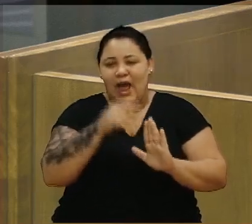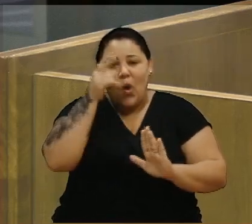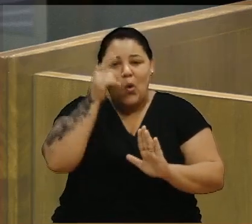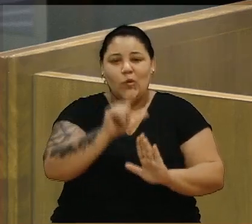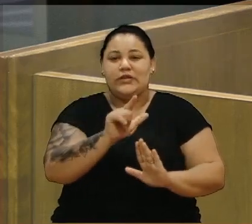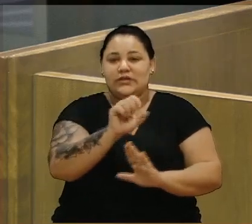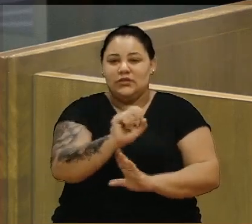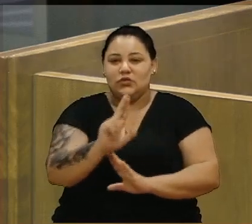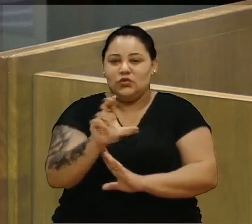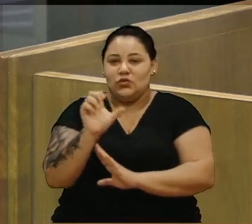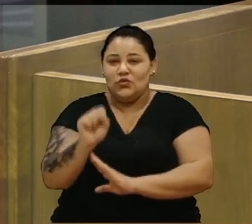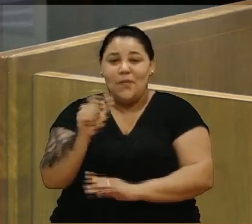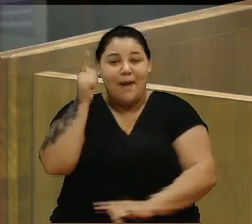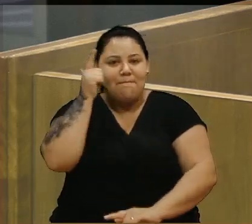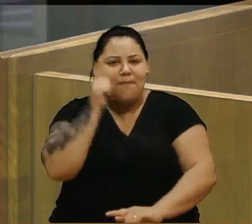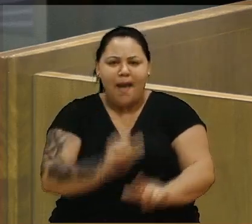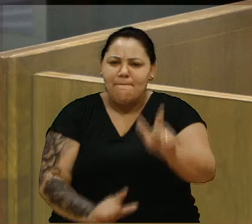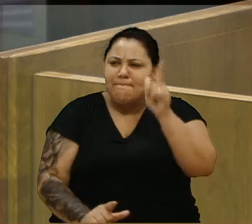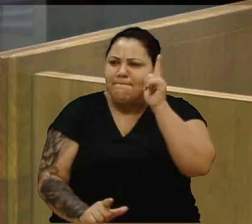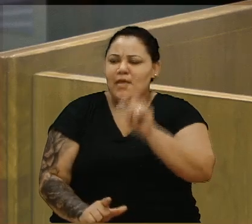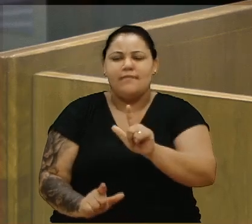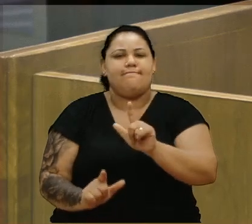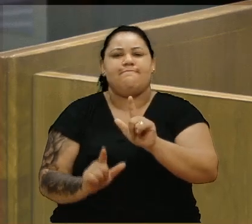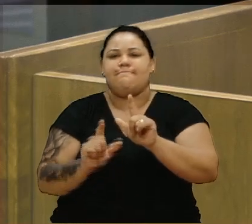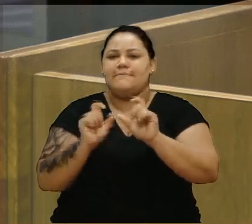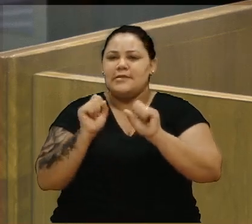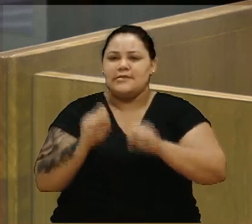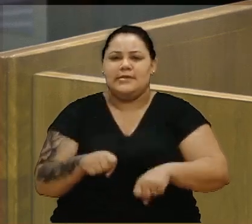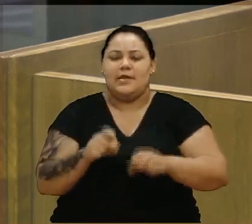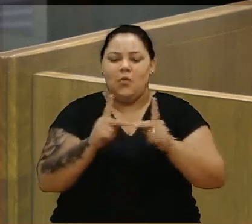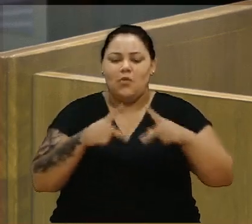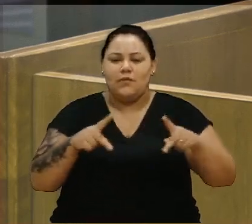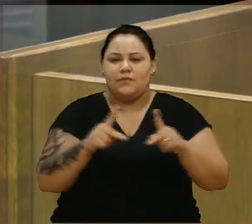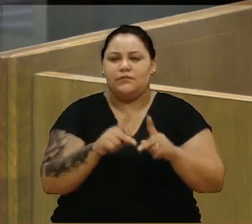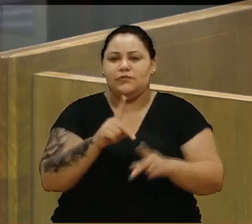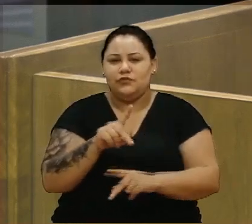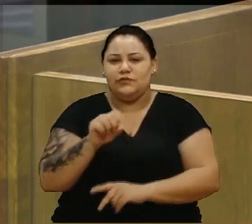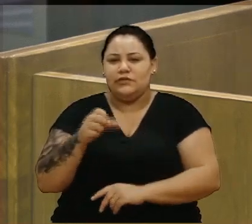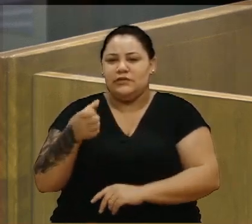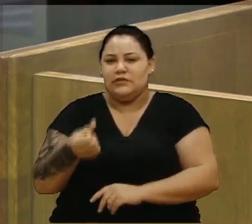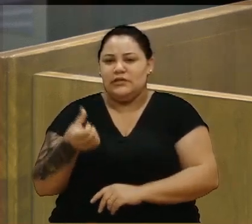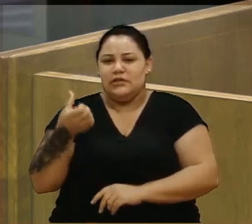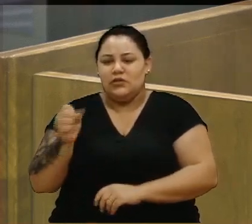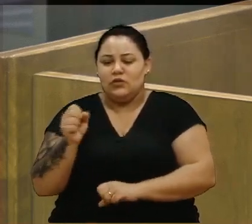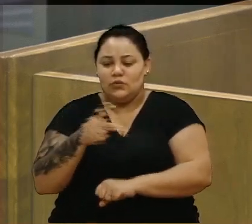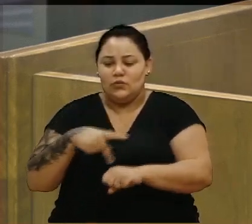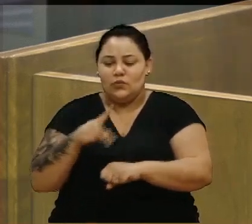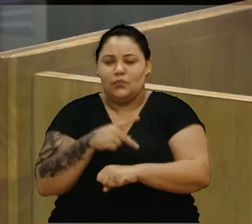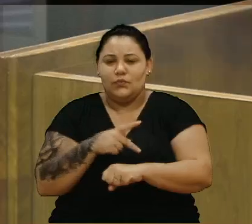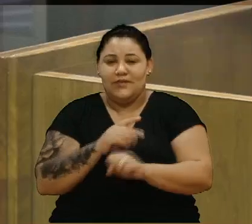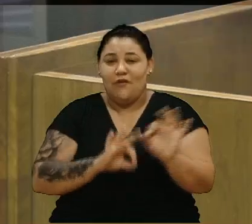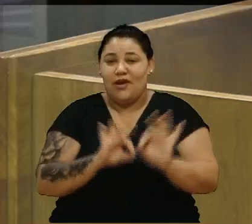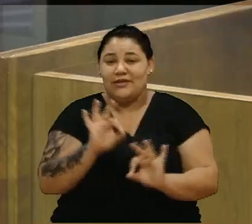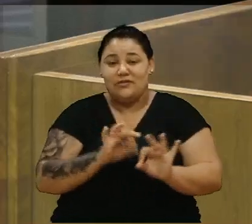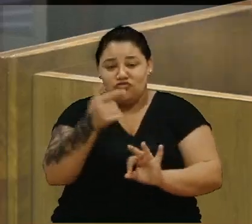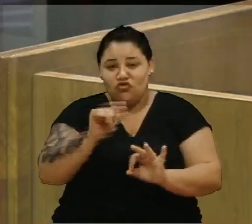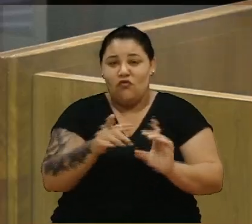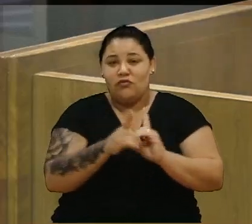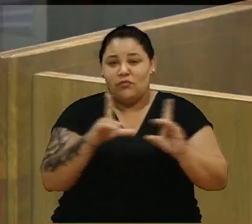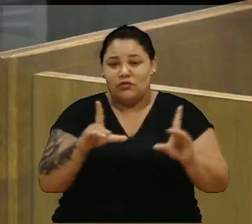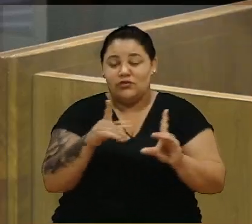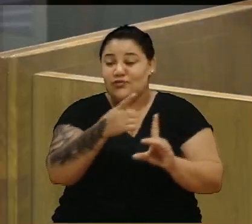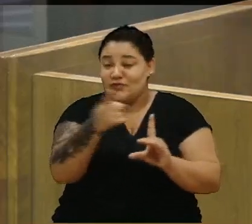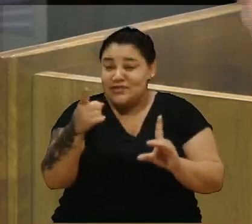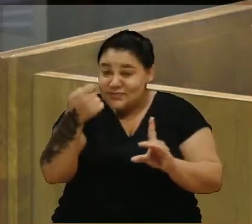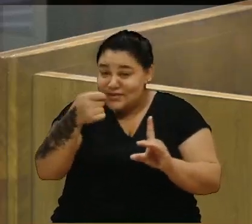vitórias da população na Constituição Federal de 1988, que era quando o país estava na redemocratização. Então, nós precisamos conhecer o